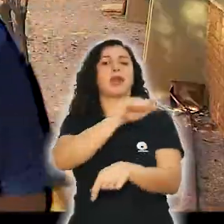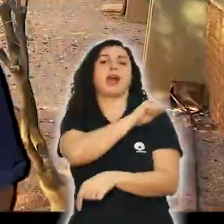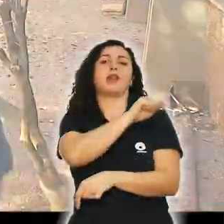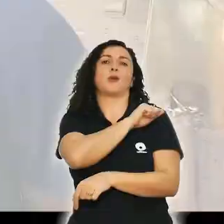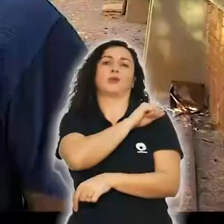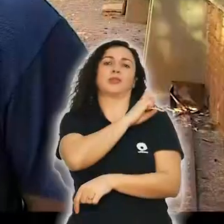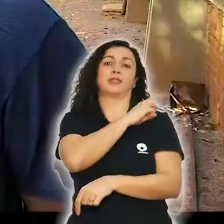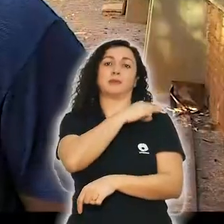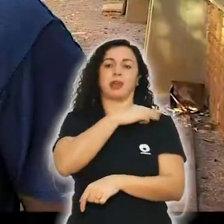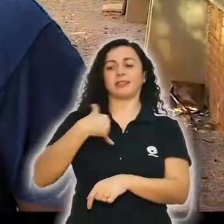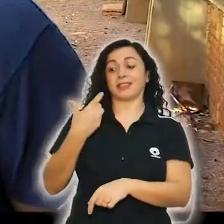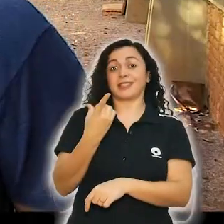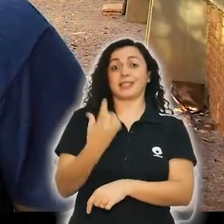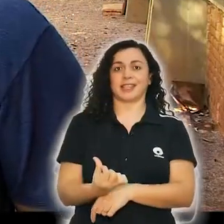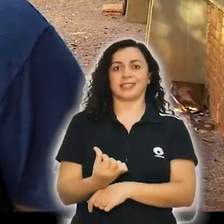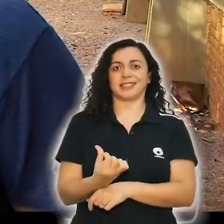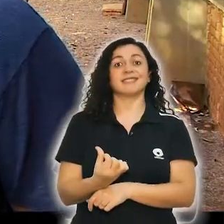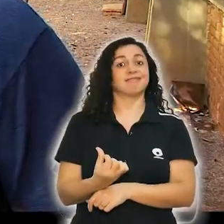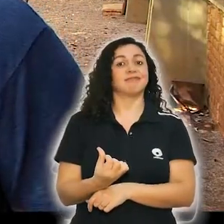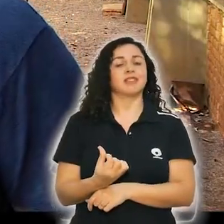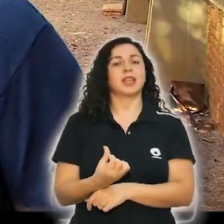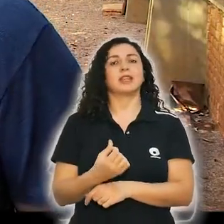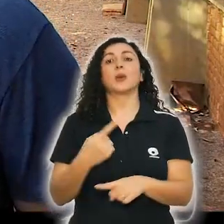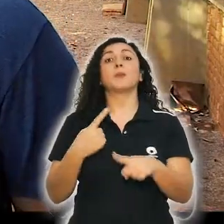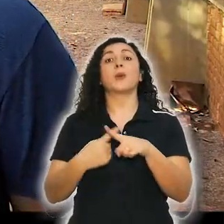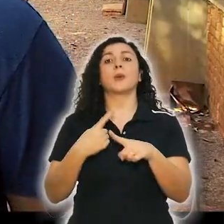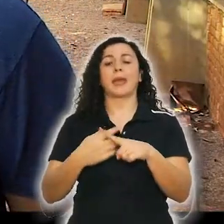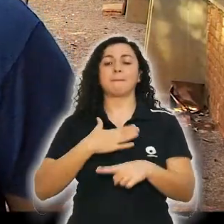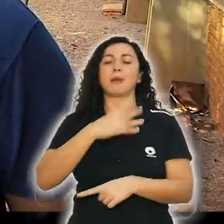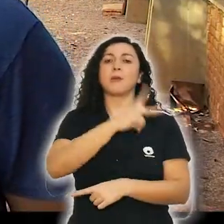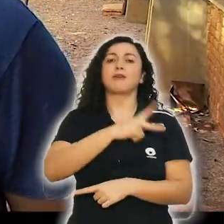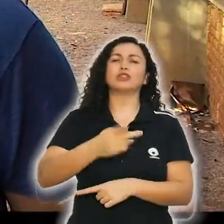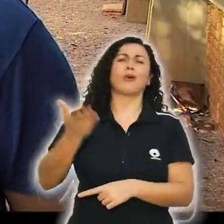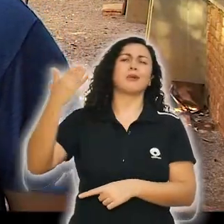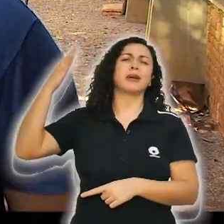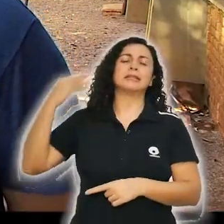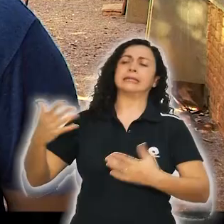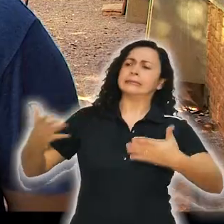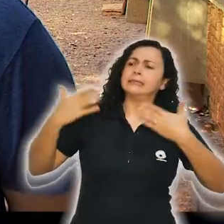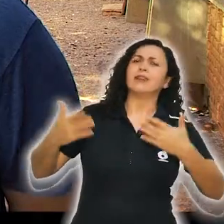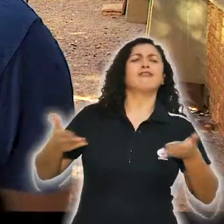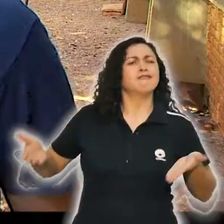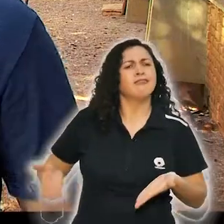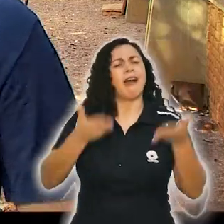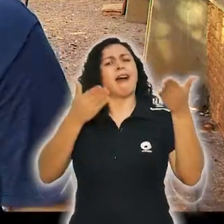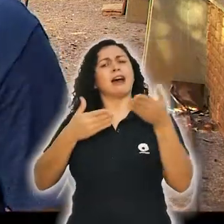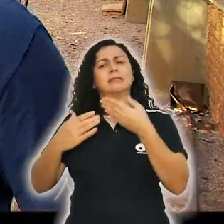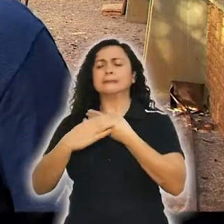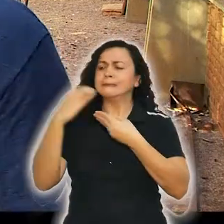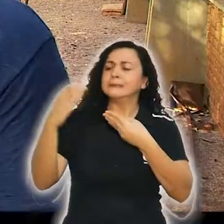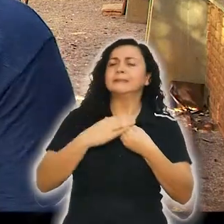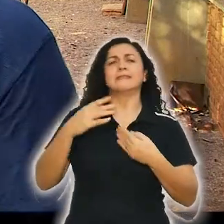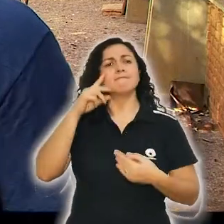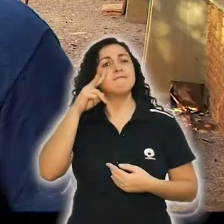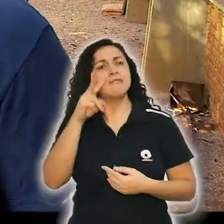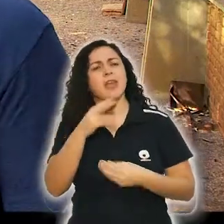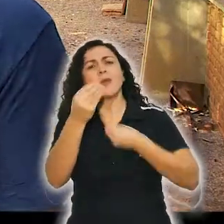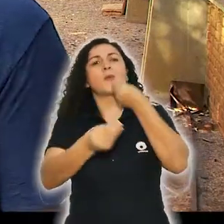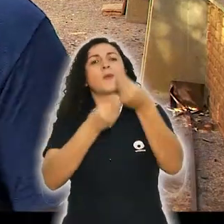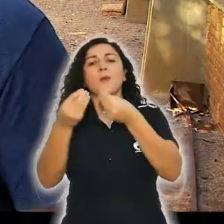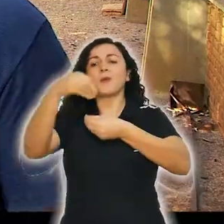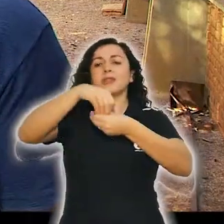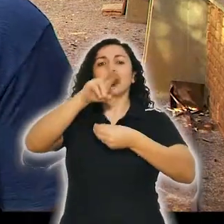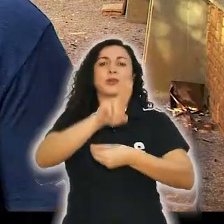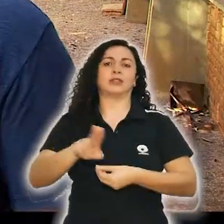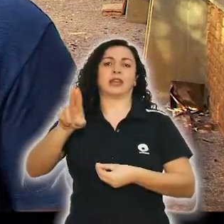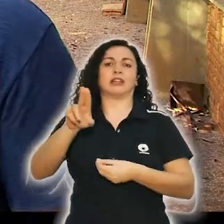anos na época. Parte disso foi estímulo dos meus professores na época, que incentivavam muito que a gente viesse para dentro da universidade, não